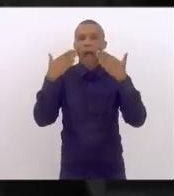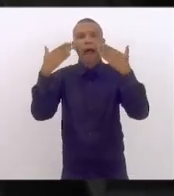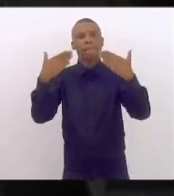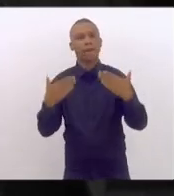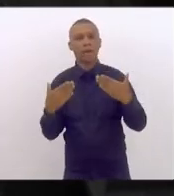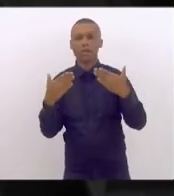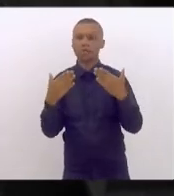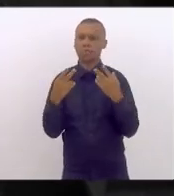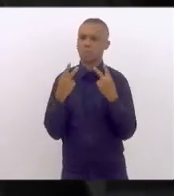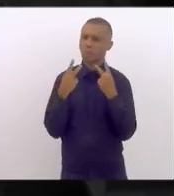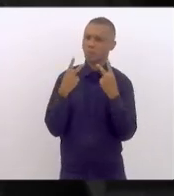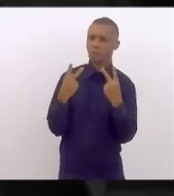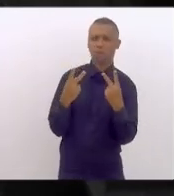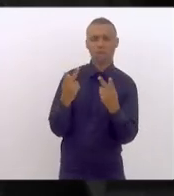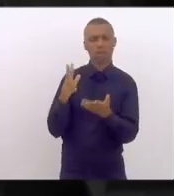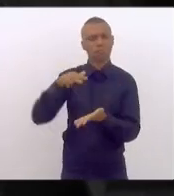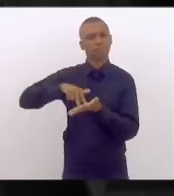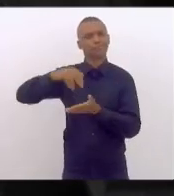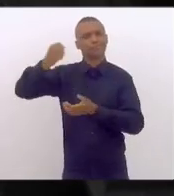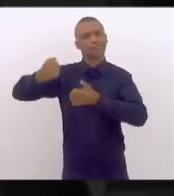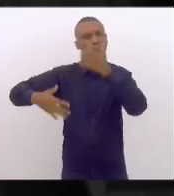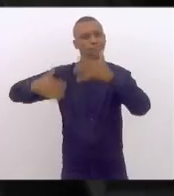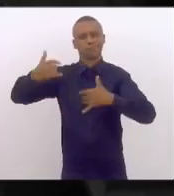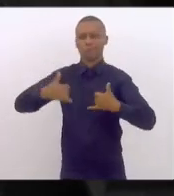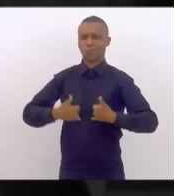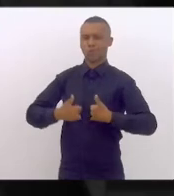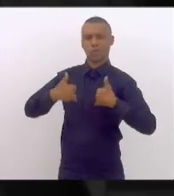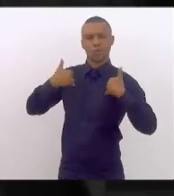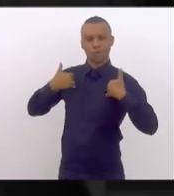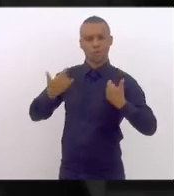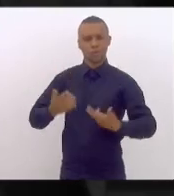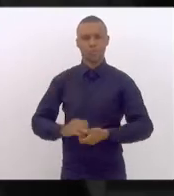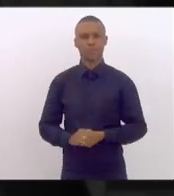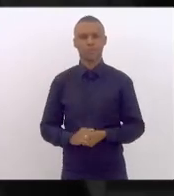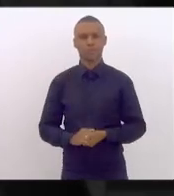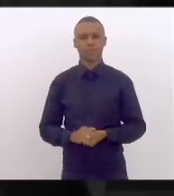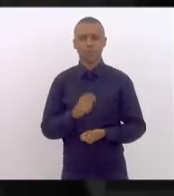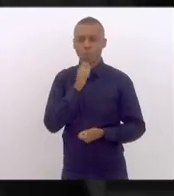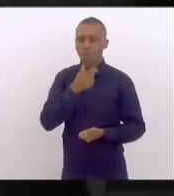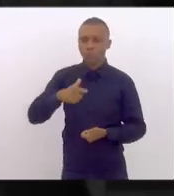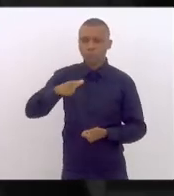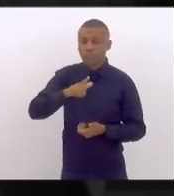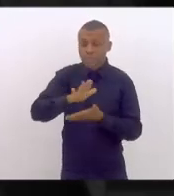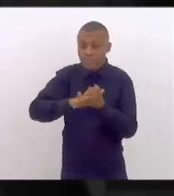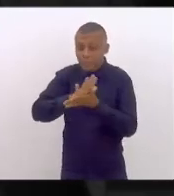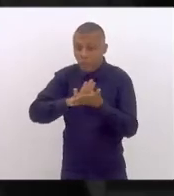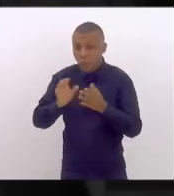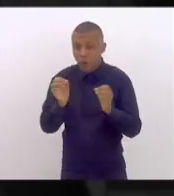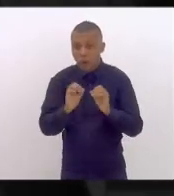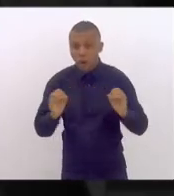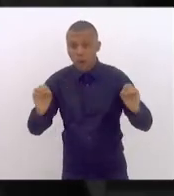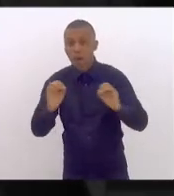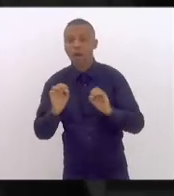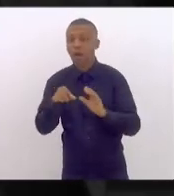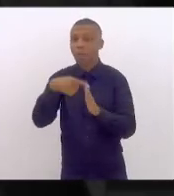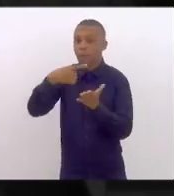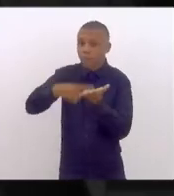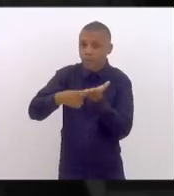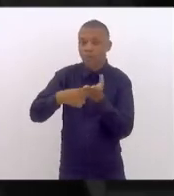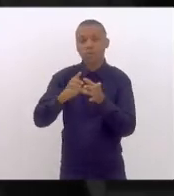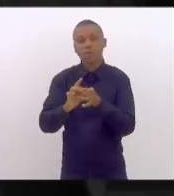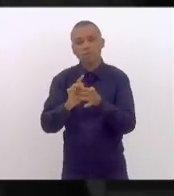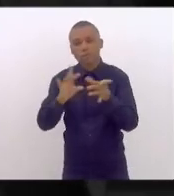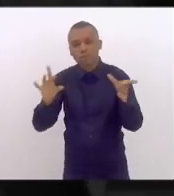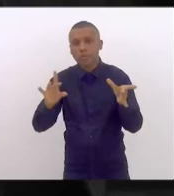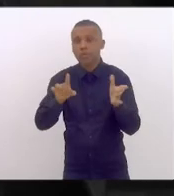porque ele fala sobre isso com orgulho não tem nenhum compromisso com a democracia com agenda dos direitos